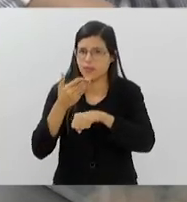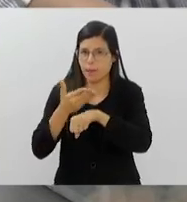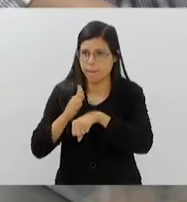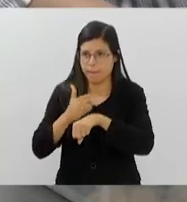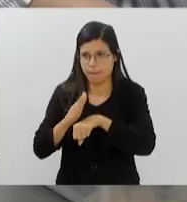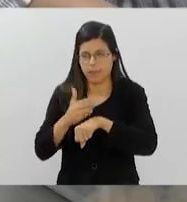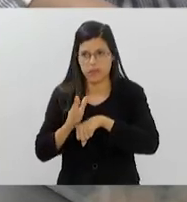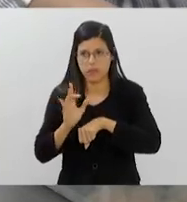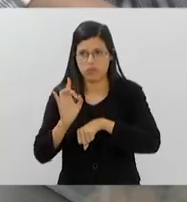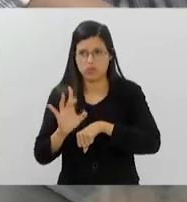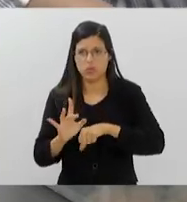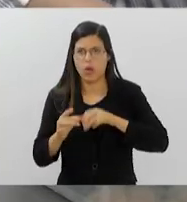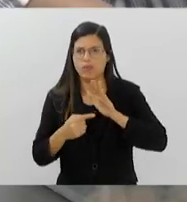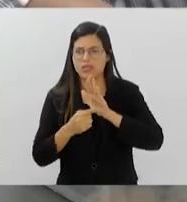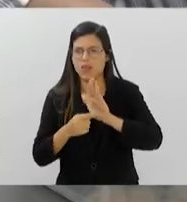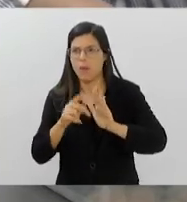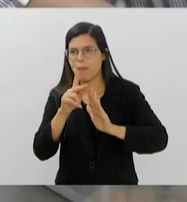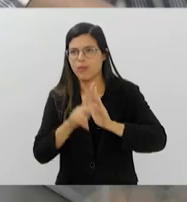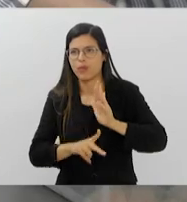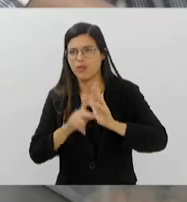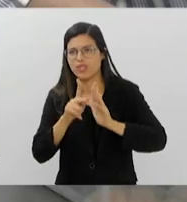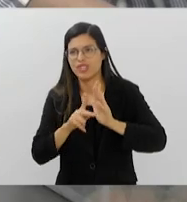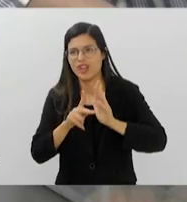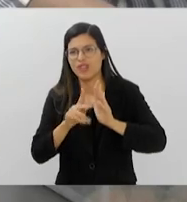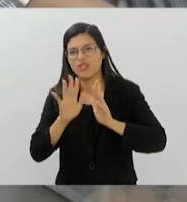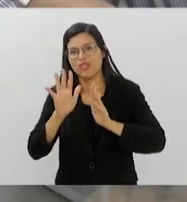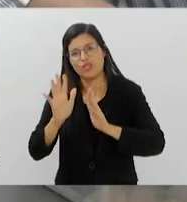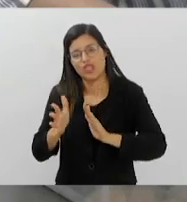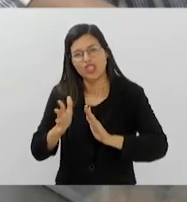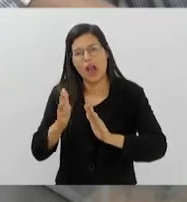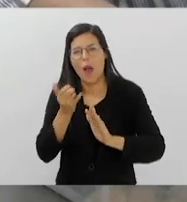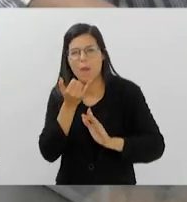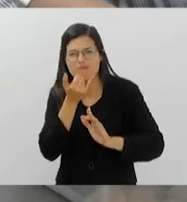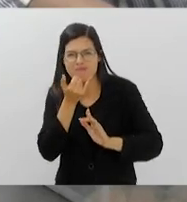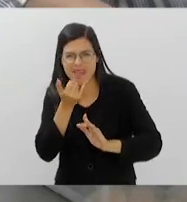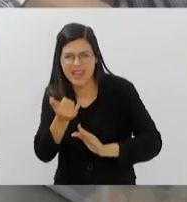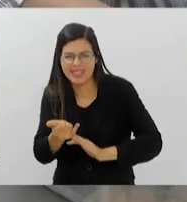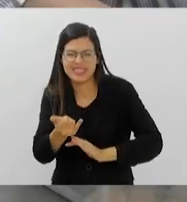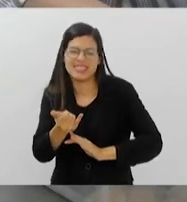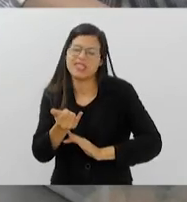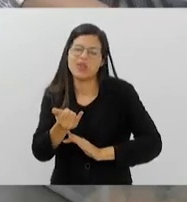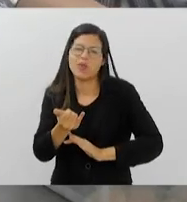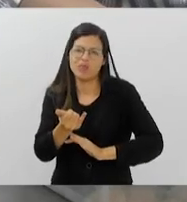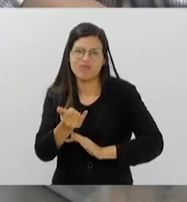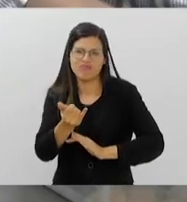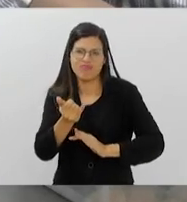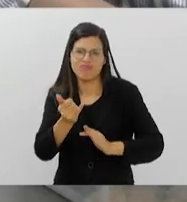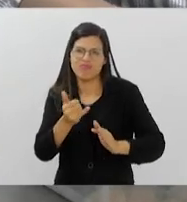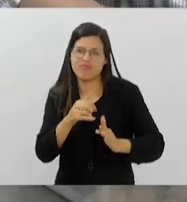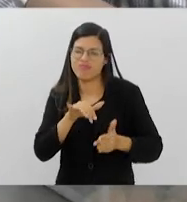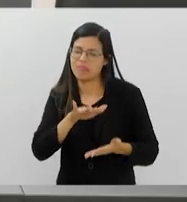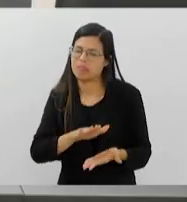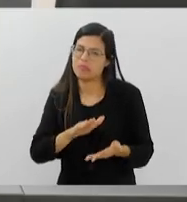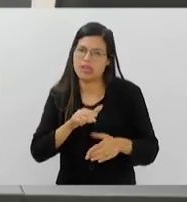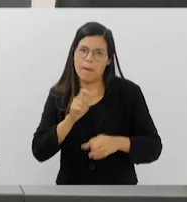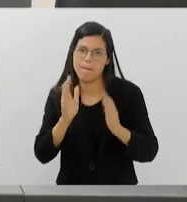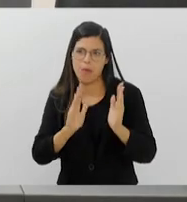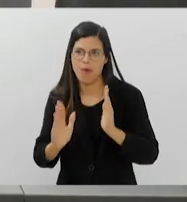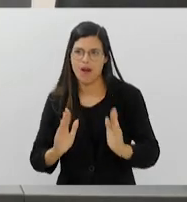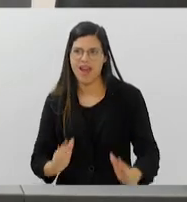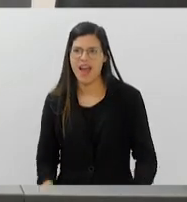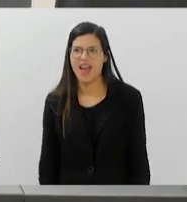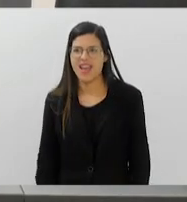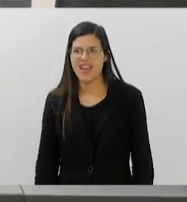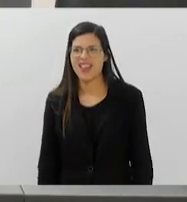simples apresentação do projeto já foi uma anistia preventiva. Garanto, assessorando a assessoria de